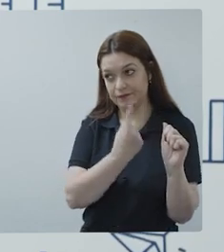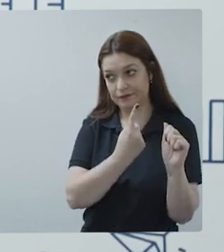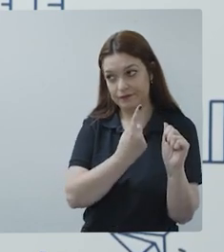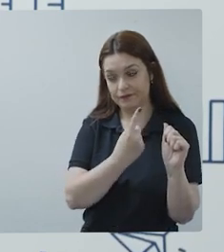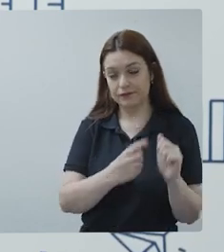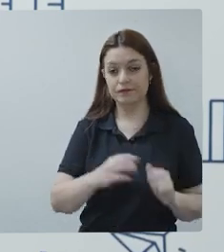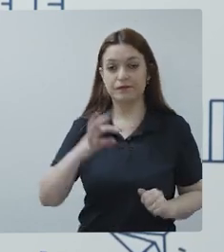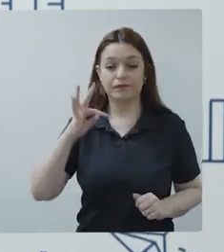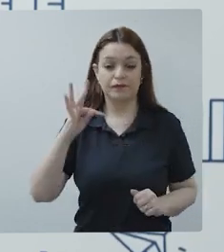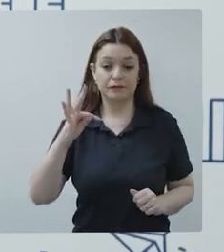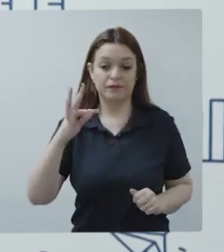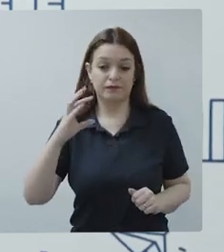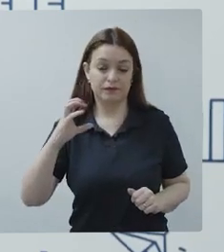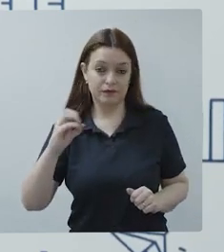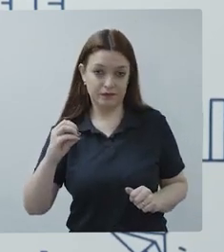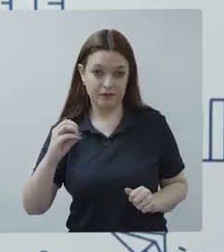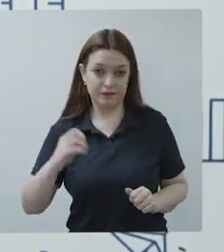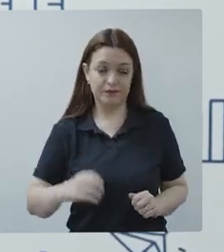Gato.